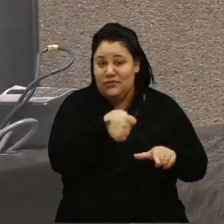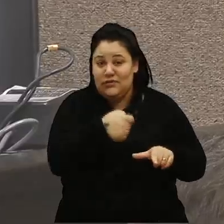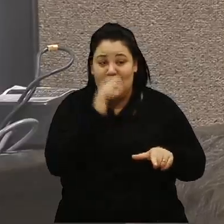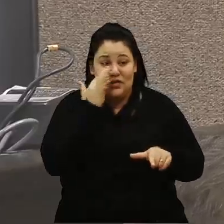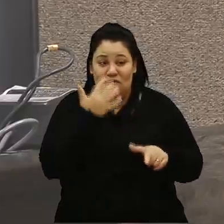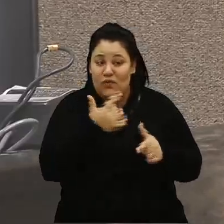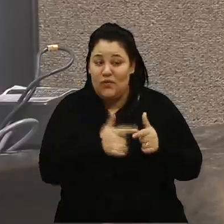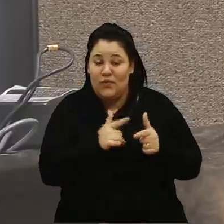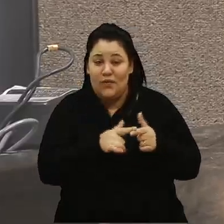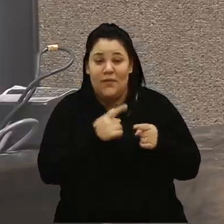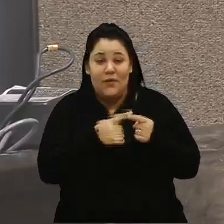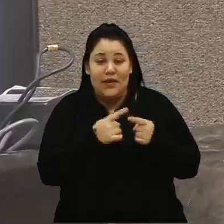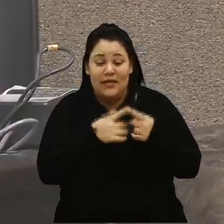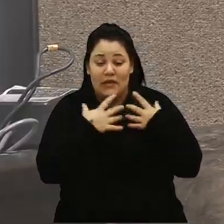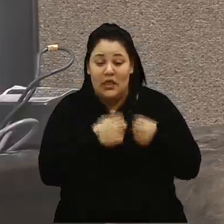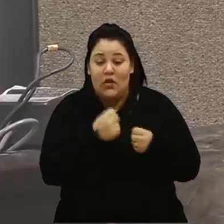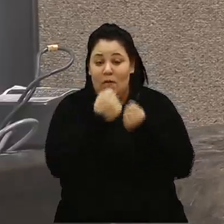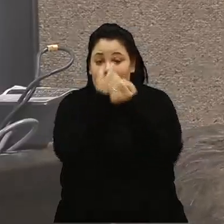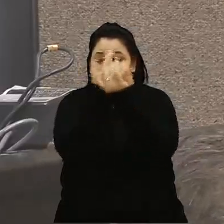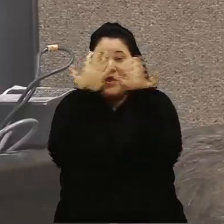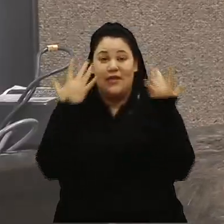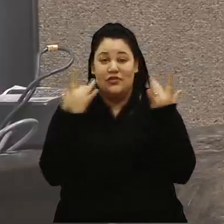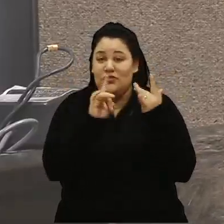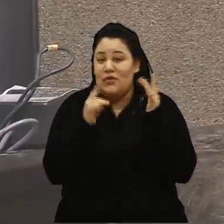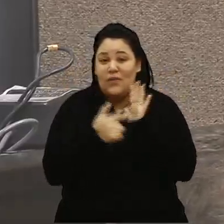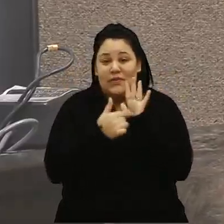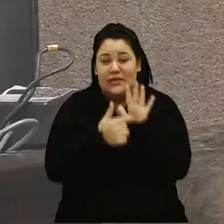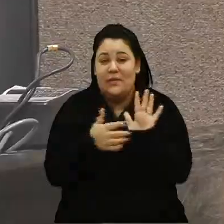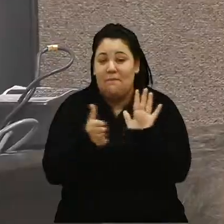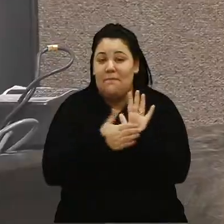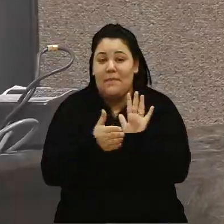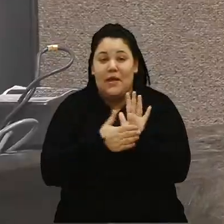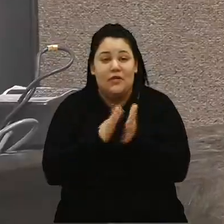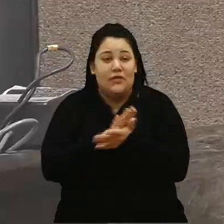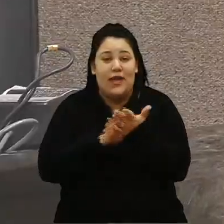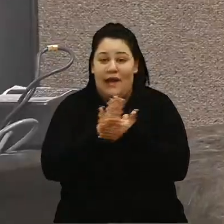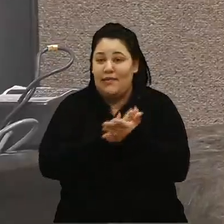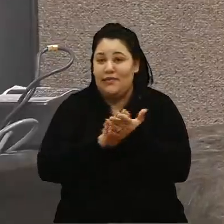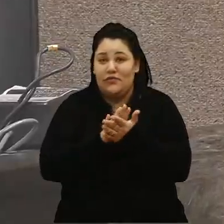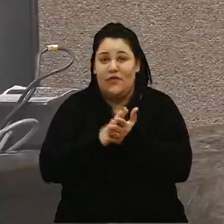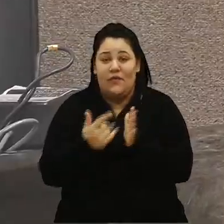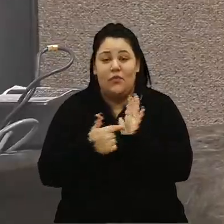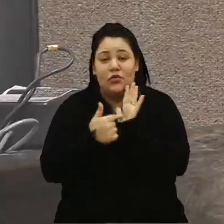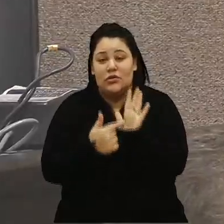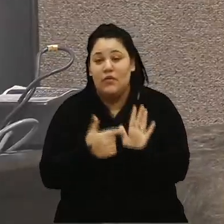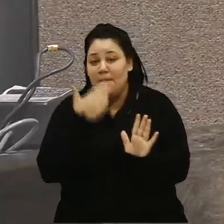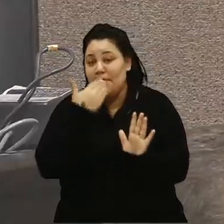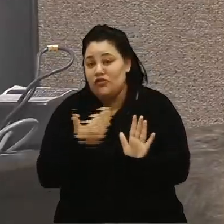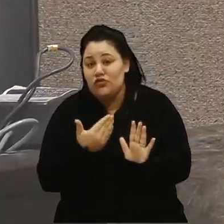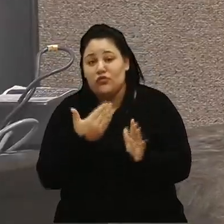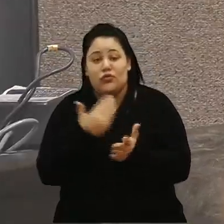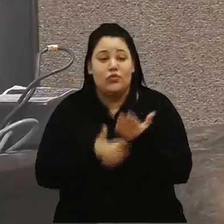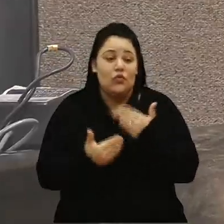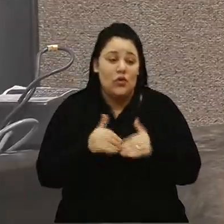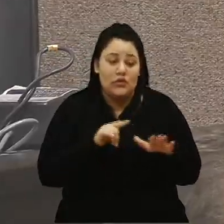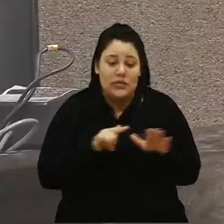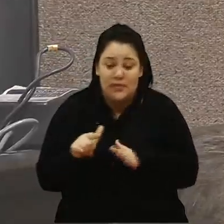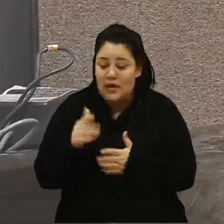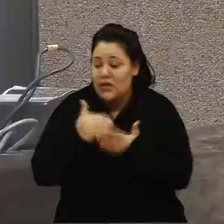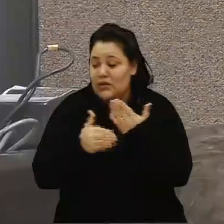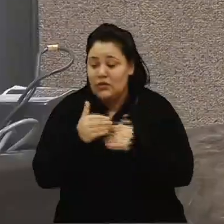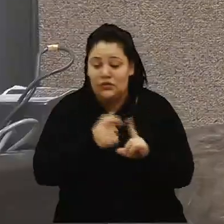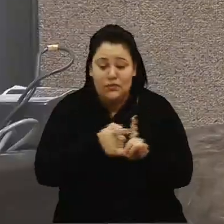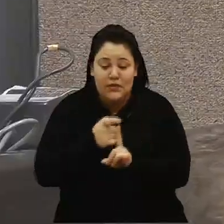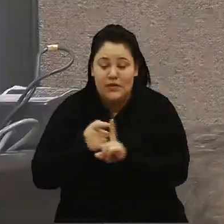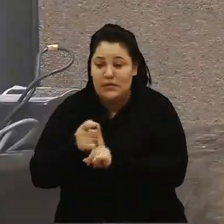a Secretaria do Meio Ambiente não apresenta nenhum plano para essa situação. Então, a gente vai ficar passando aqui toda semana, todos os meses, vão estar